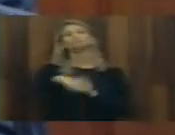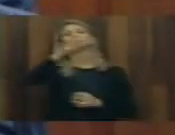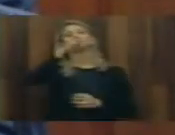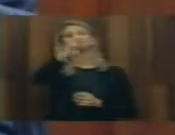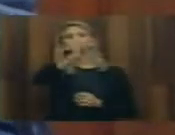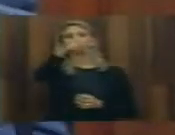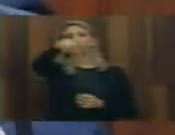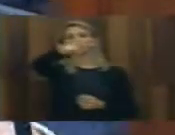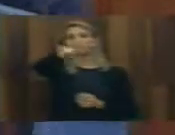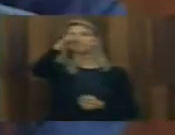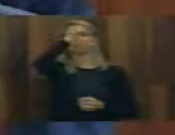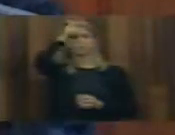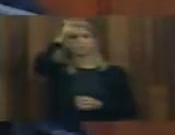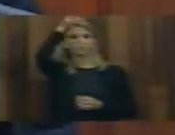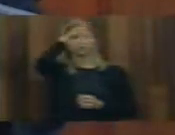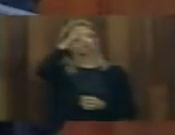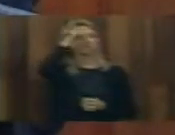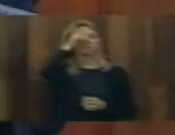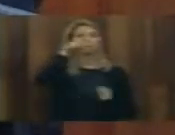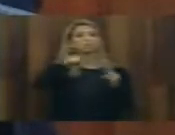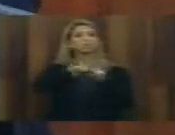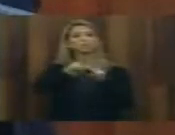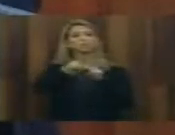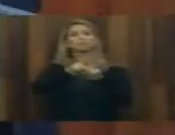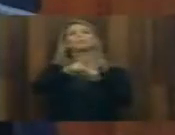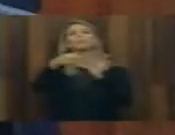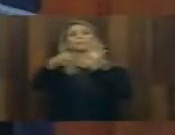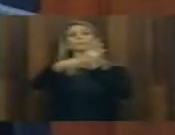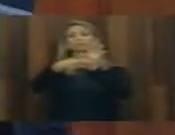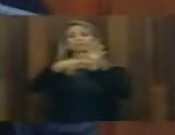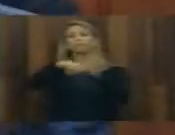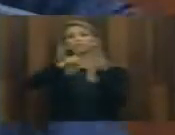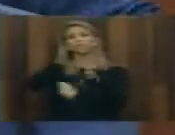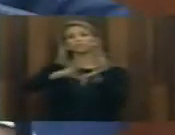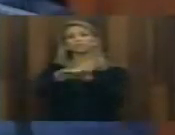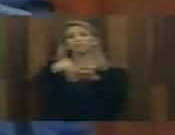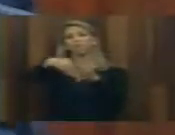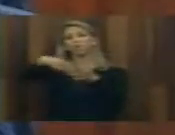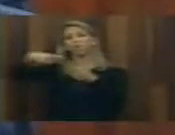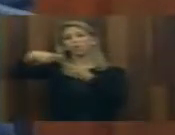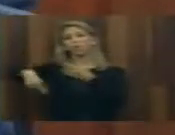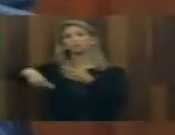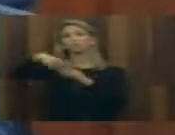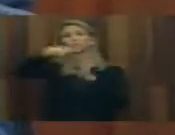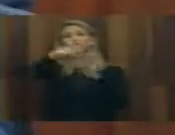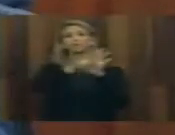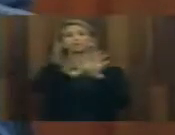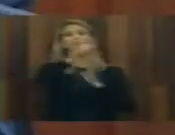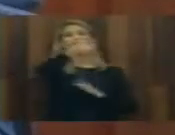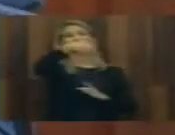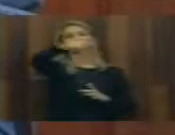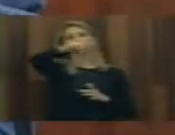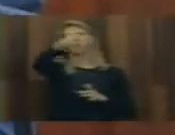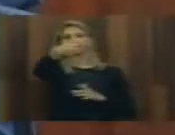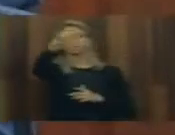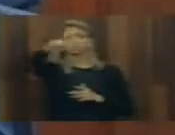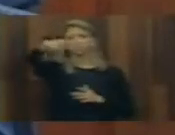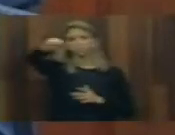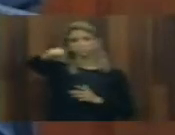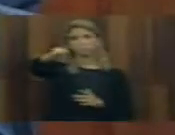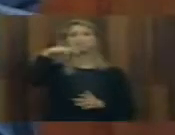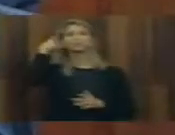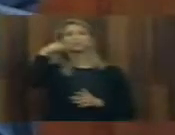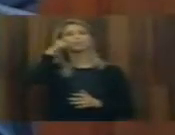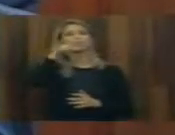59/19, promovente Adriano Guilherme de Teves Moreno. Veto total oposto ao projeto de lei 197/18. De autoria da